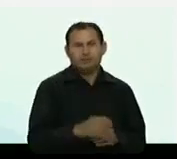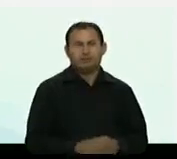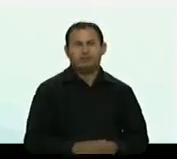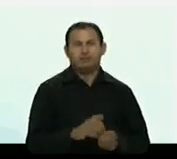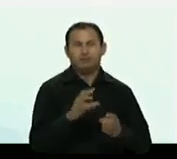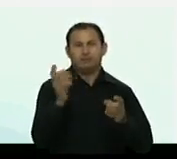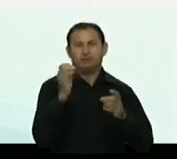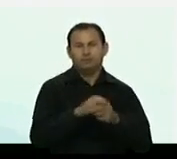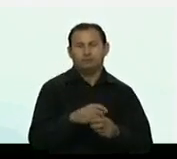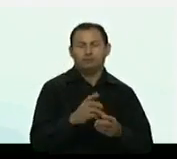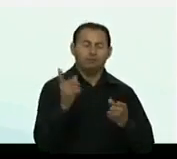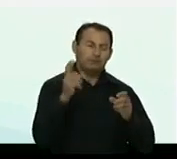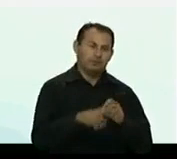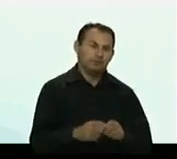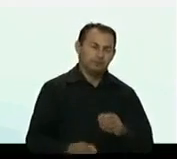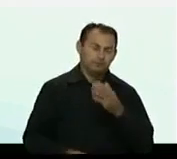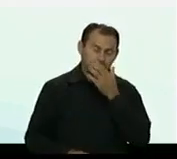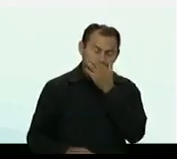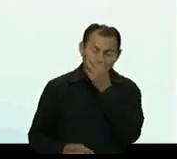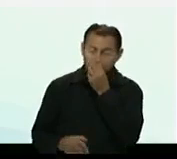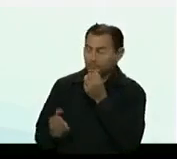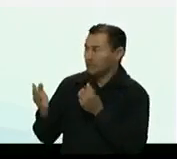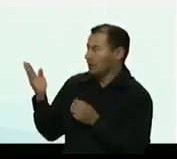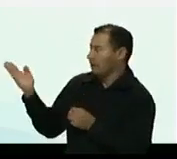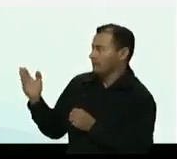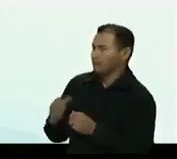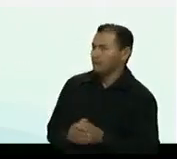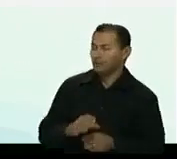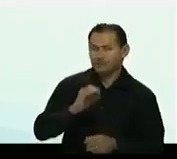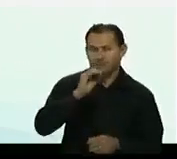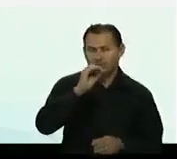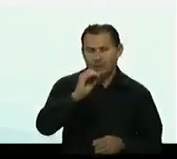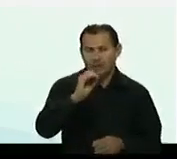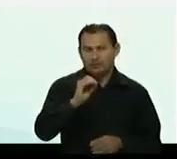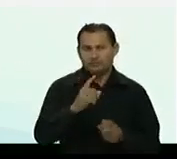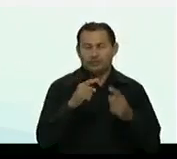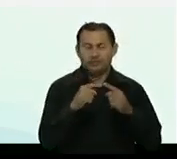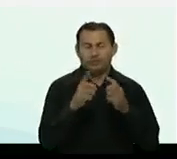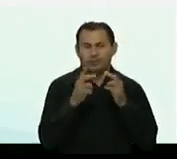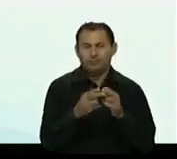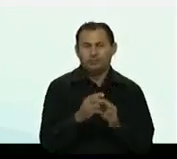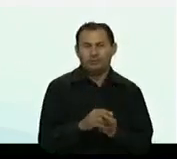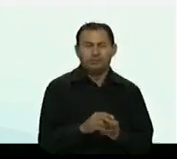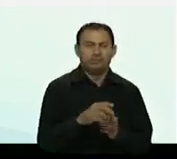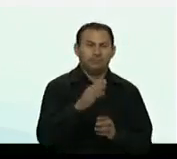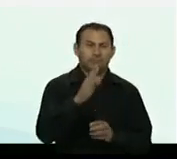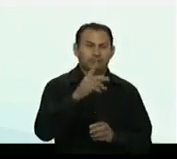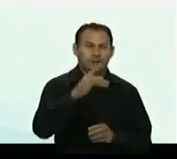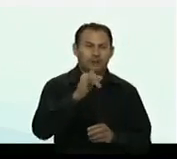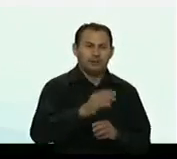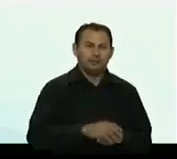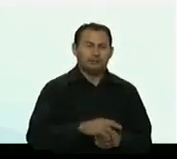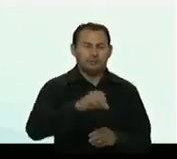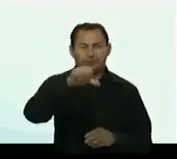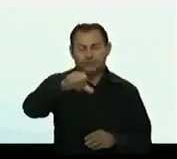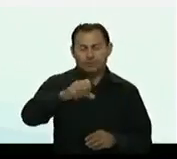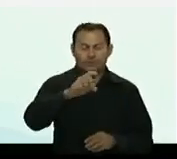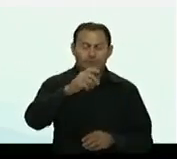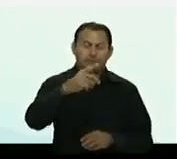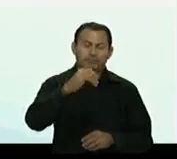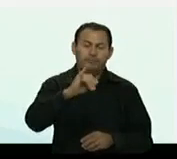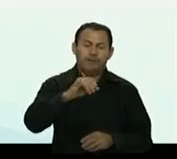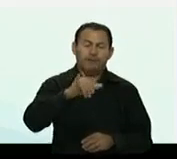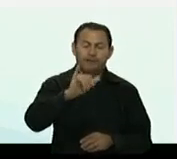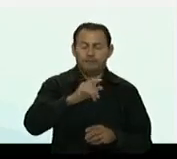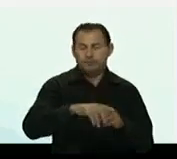trigonométrico, voltando um momento, veja, 0 corresponde a 0π radiano, 90 graus, π sobre